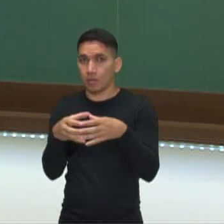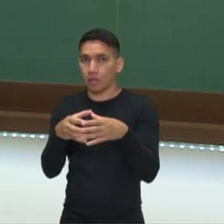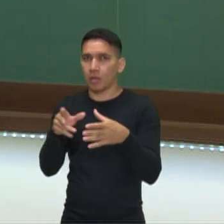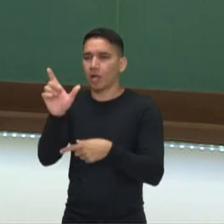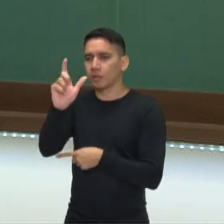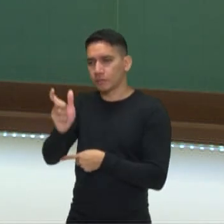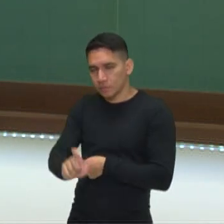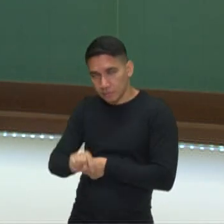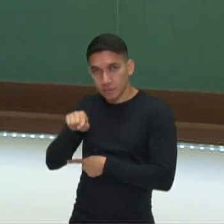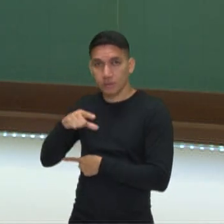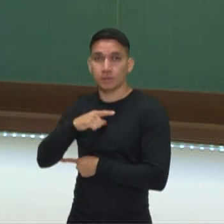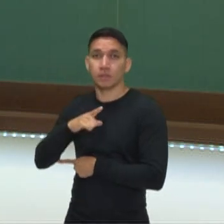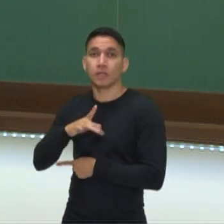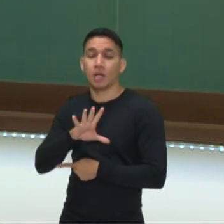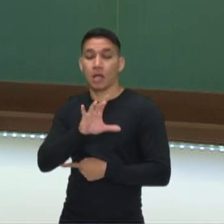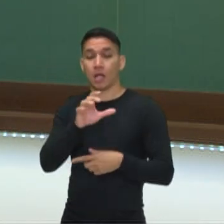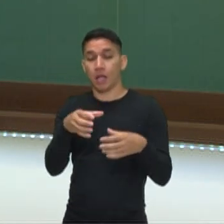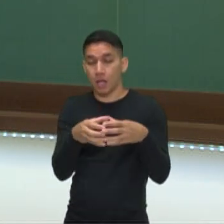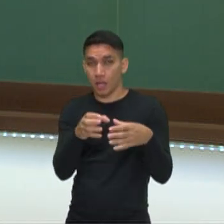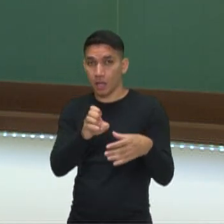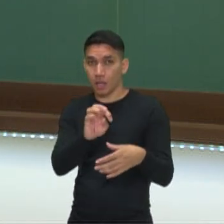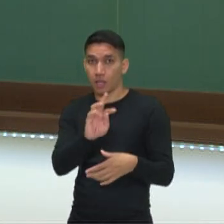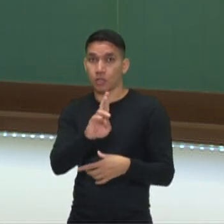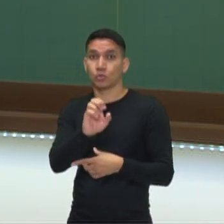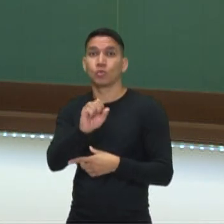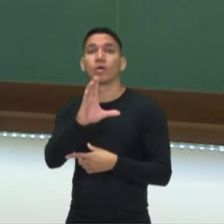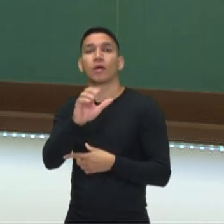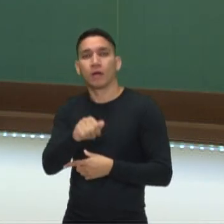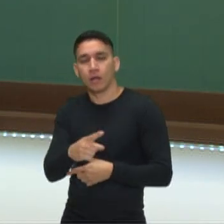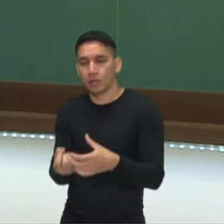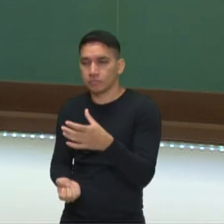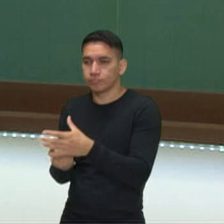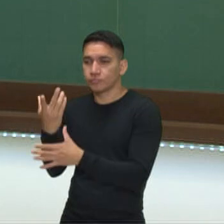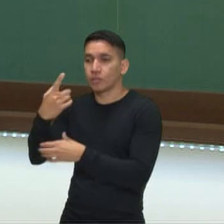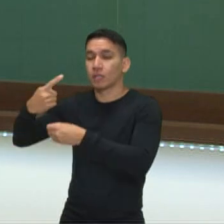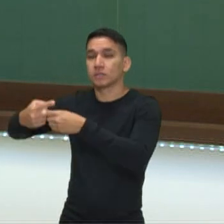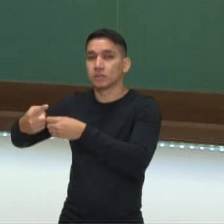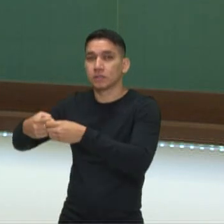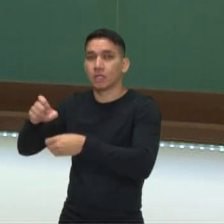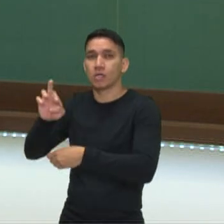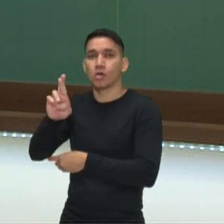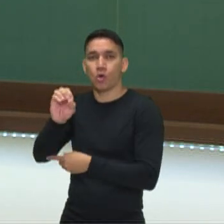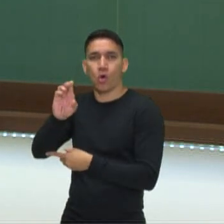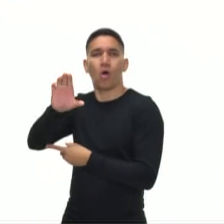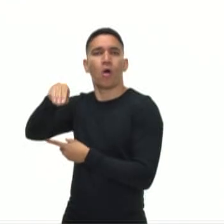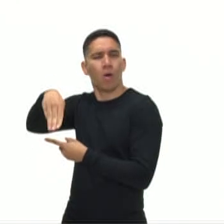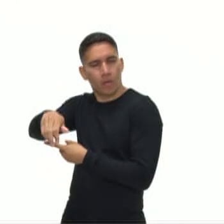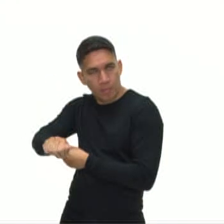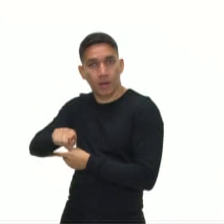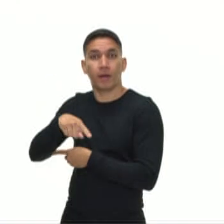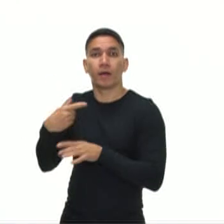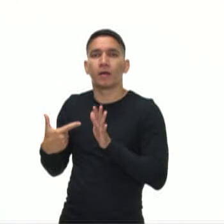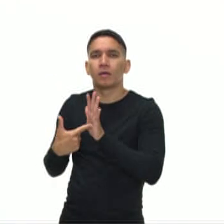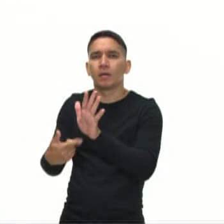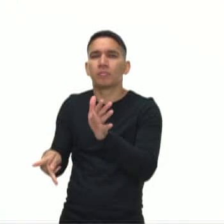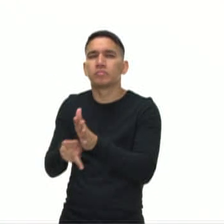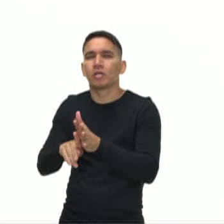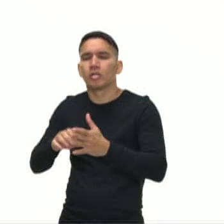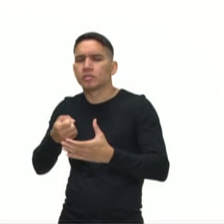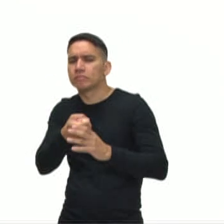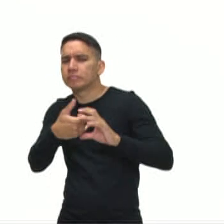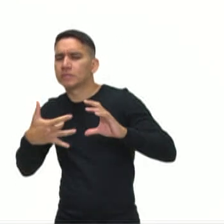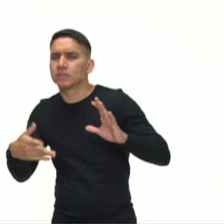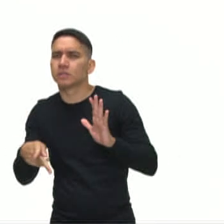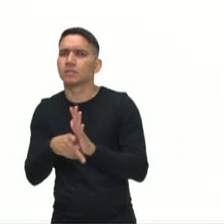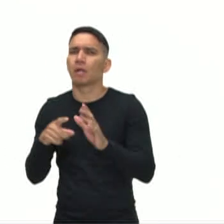itálicas, civilizações etruscas, com essa união surge o que nós chamamos de Roma. A partir de 145 o teatro passa a ter um caráter não ritualista e